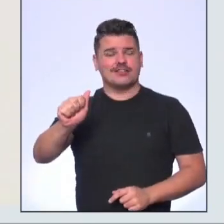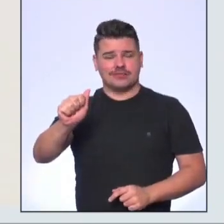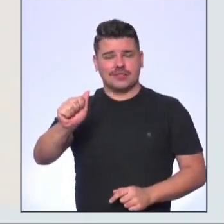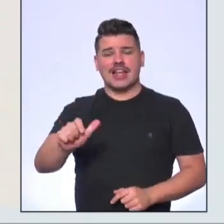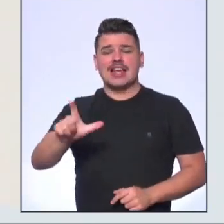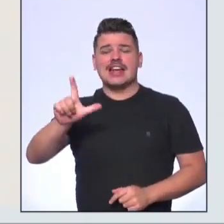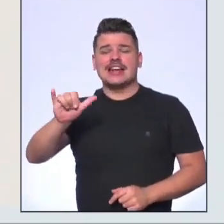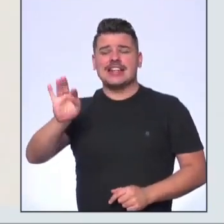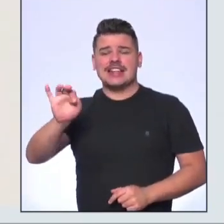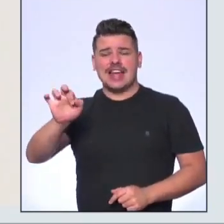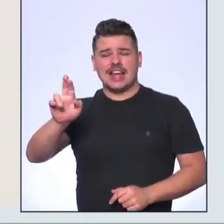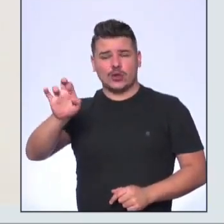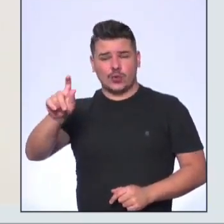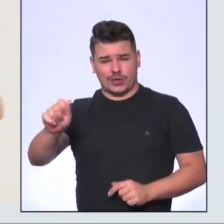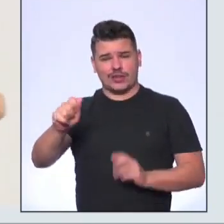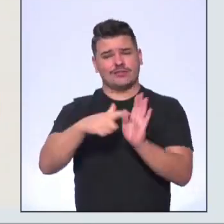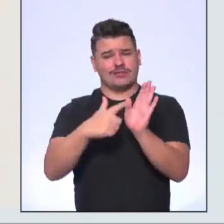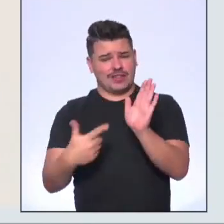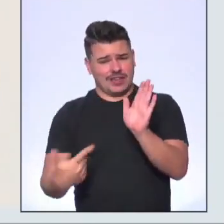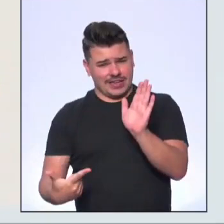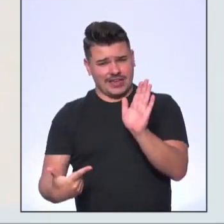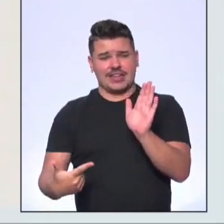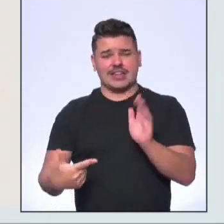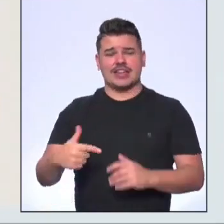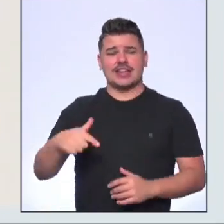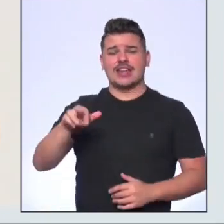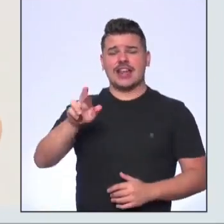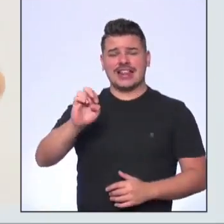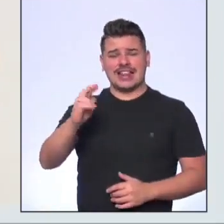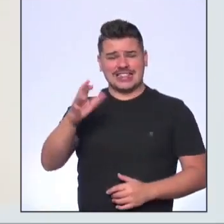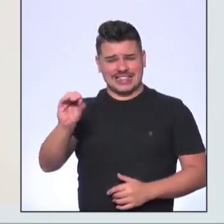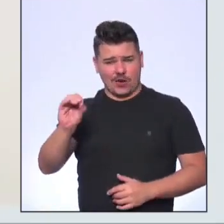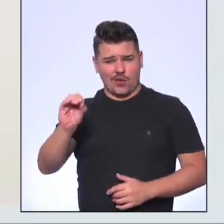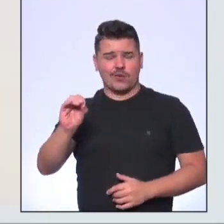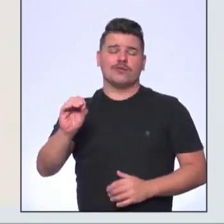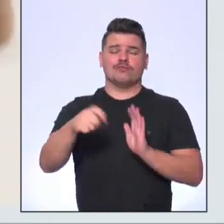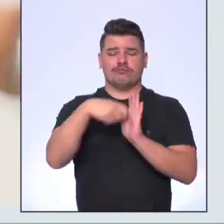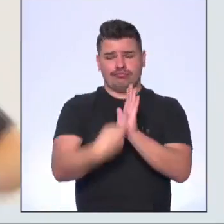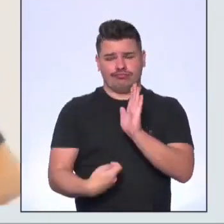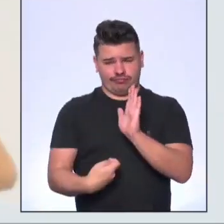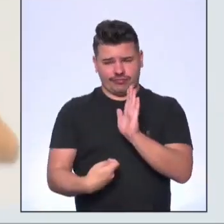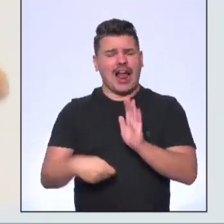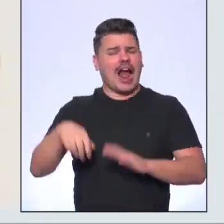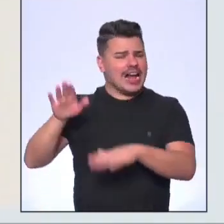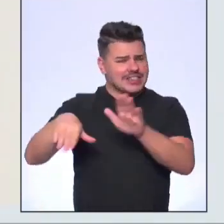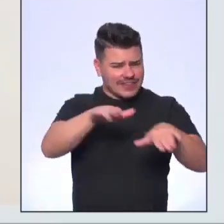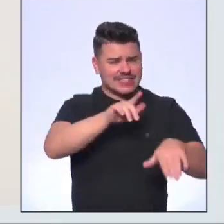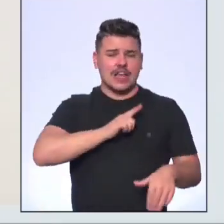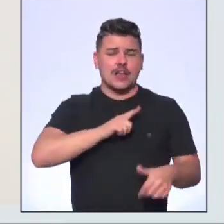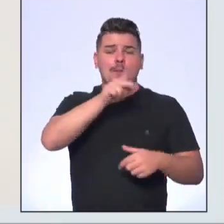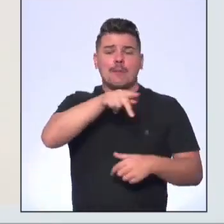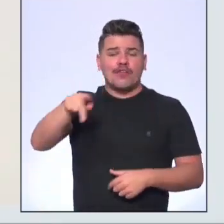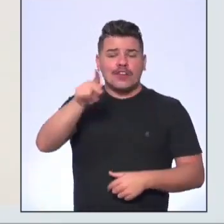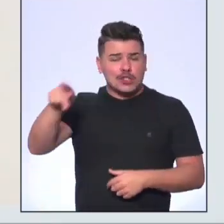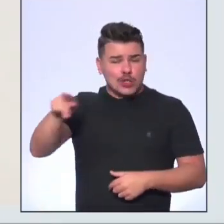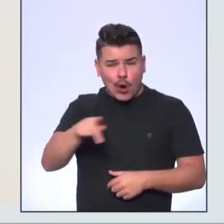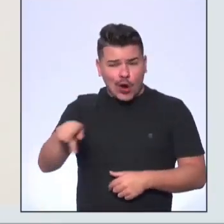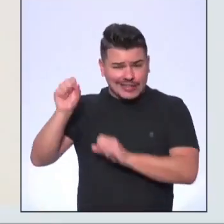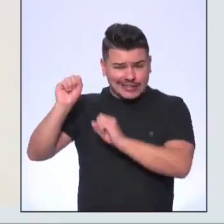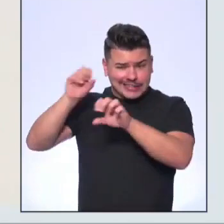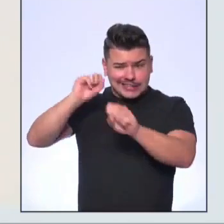E tem uma nota separada de redação. Então, geralmente você tem 3 professores, um de gramática, um de literatura e um de redação,